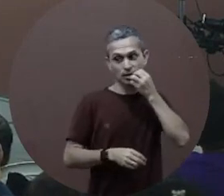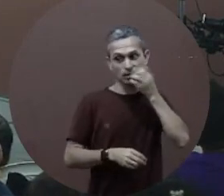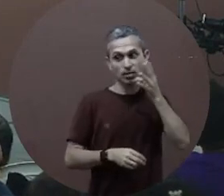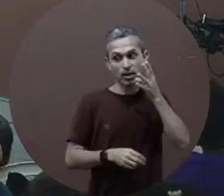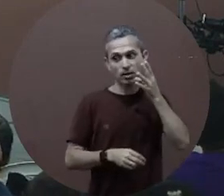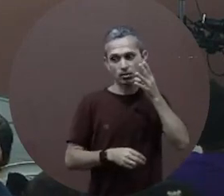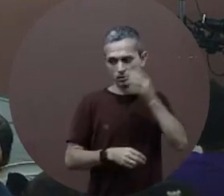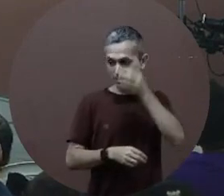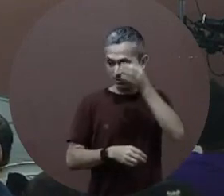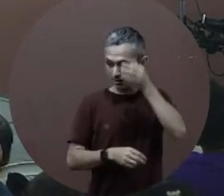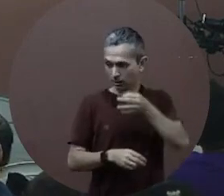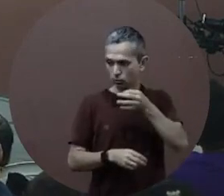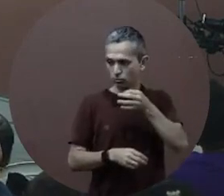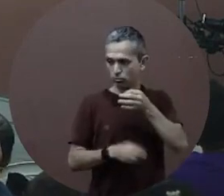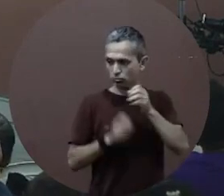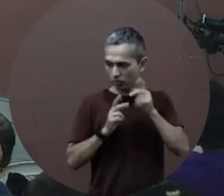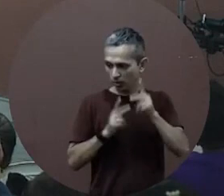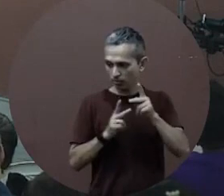assim que funciona.